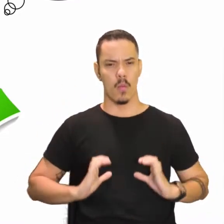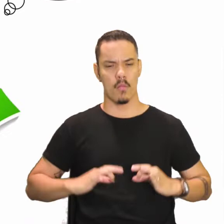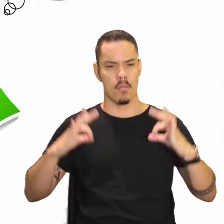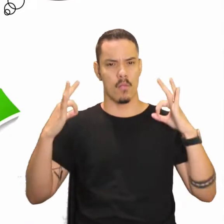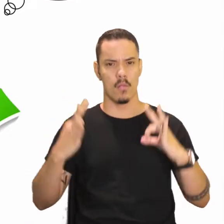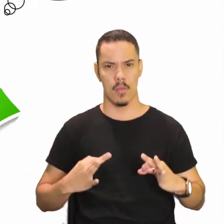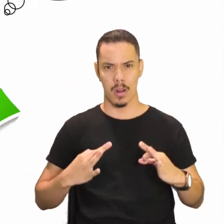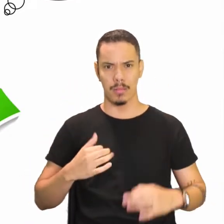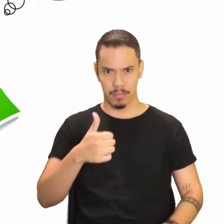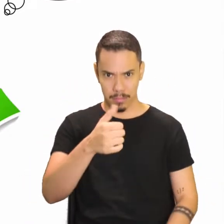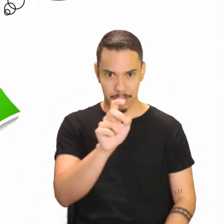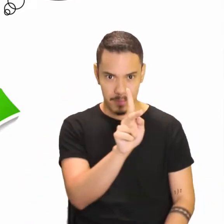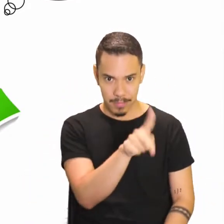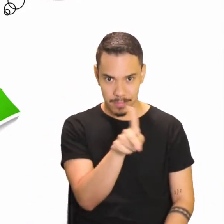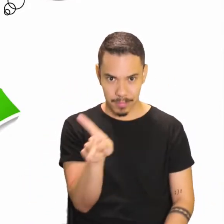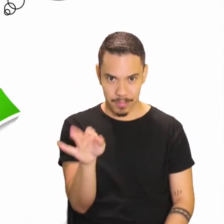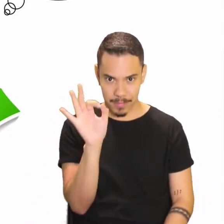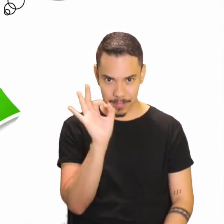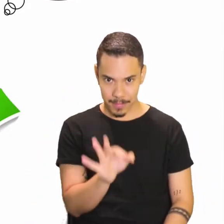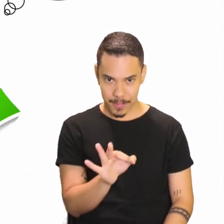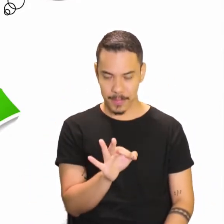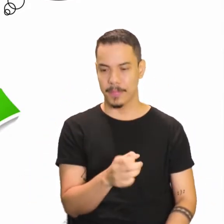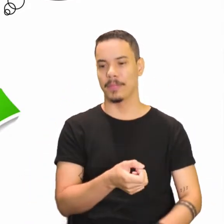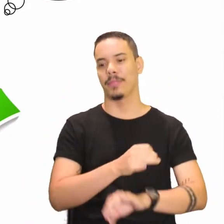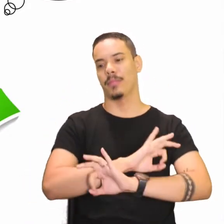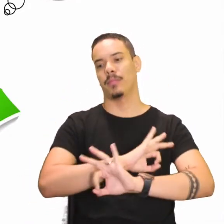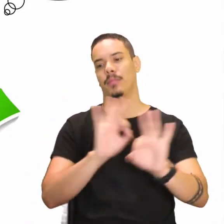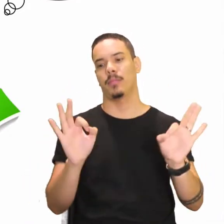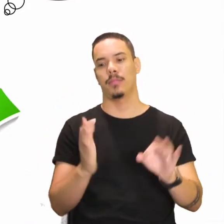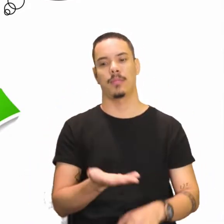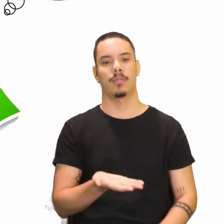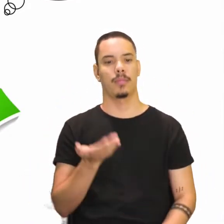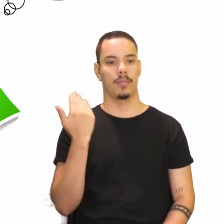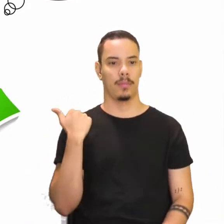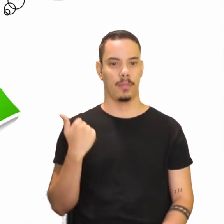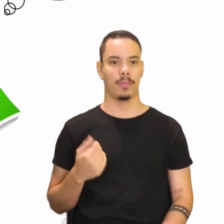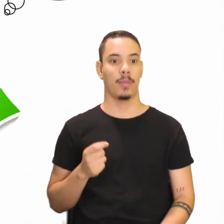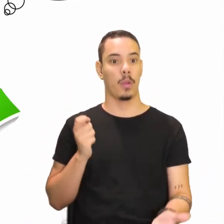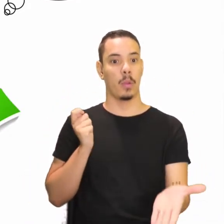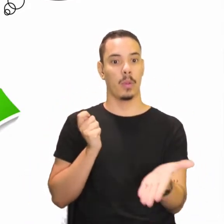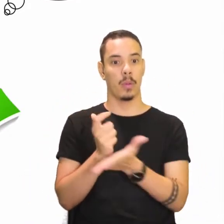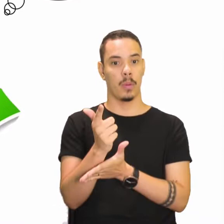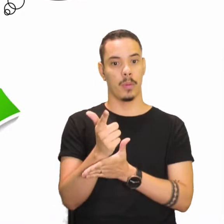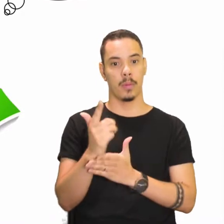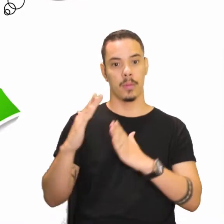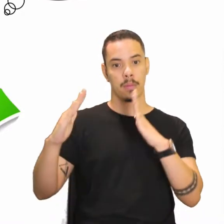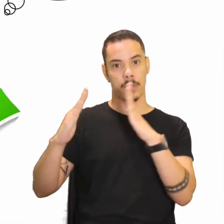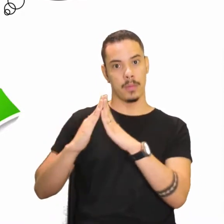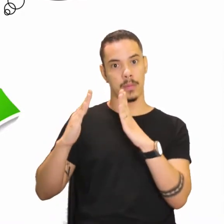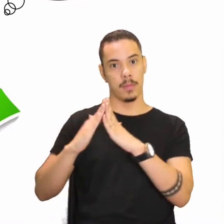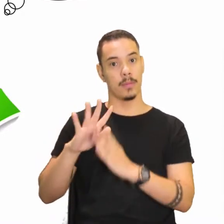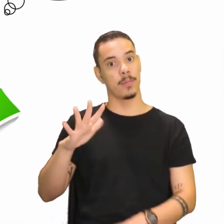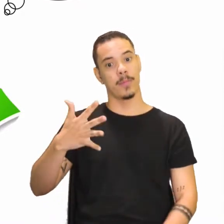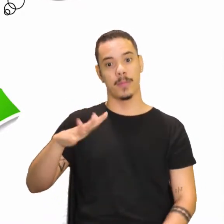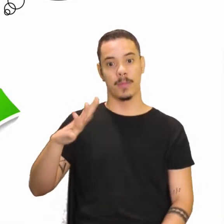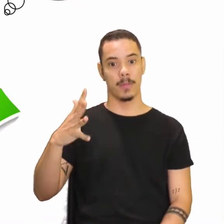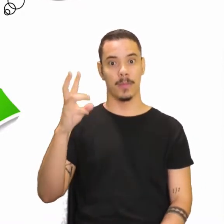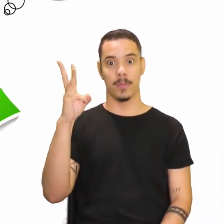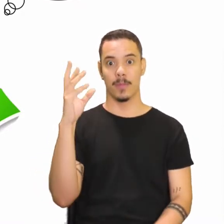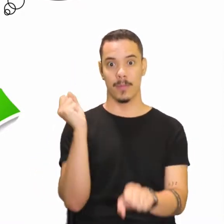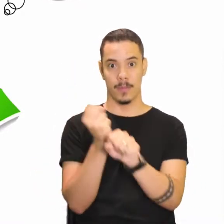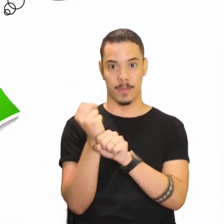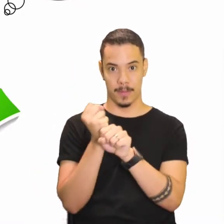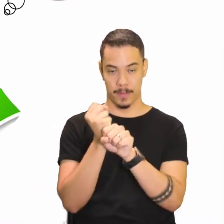é mesmo, professora? Ótimo. Então, vamos lá. Compraram aquela casa há cerca de 3 anos,